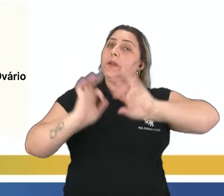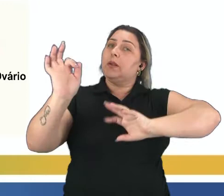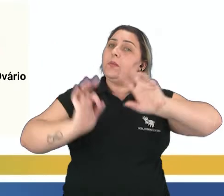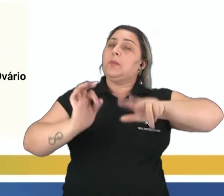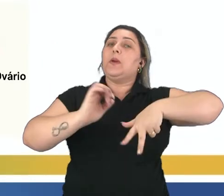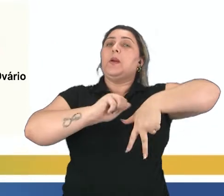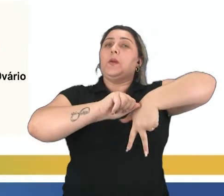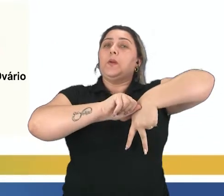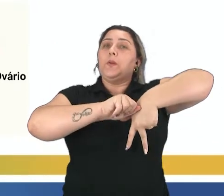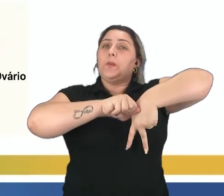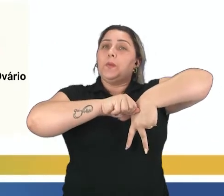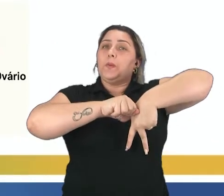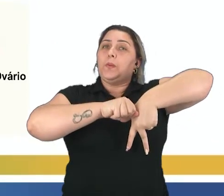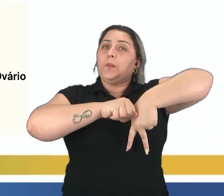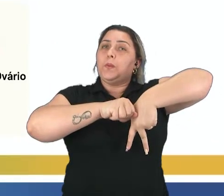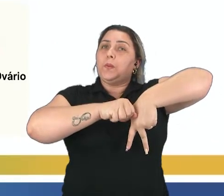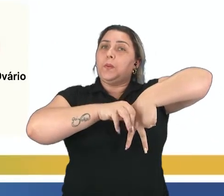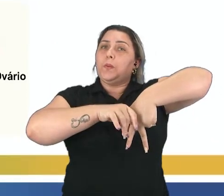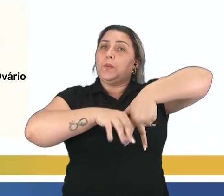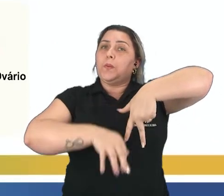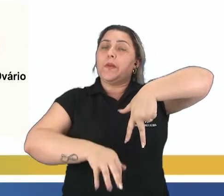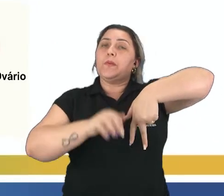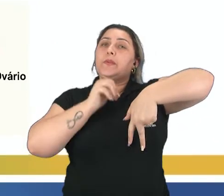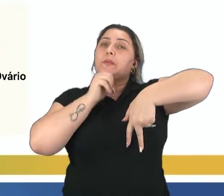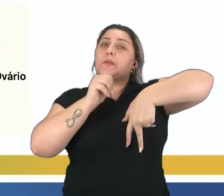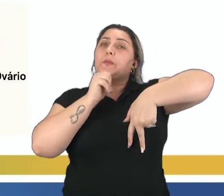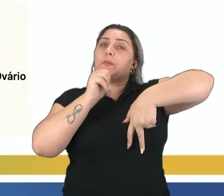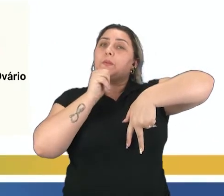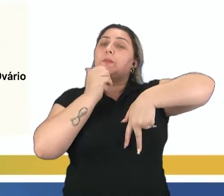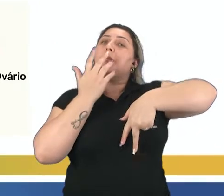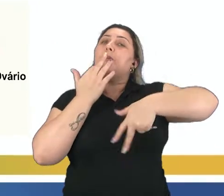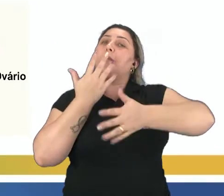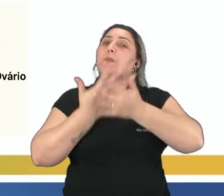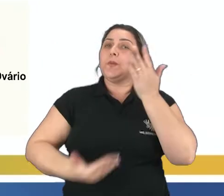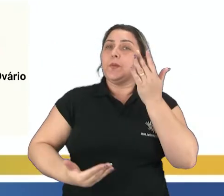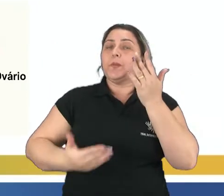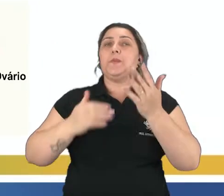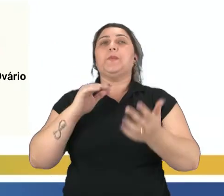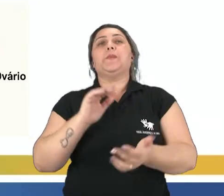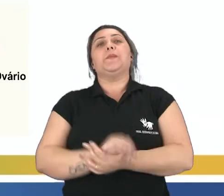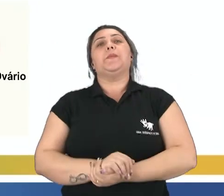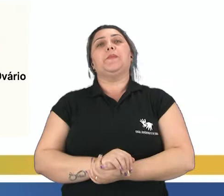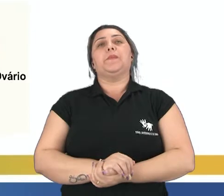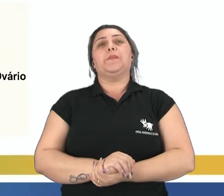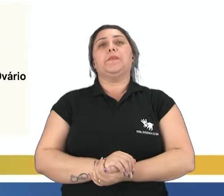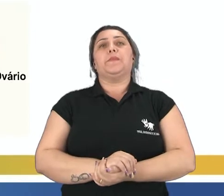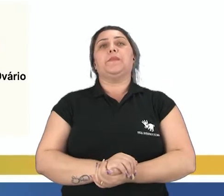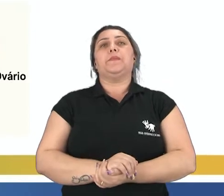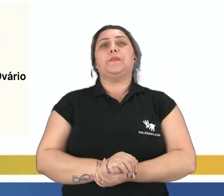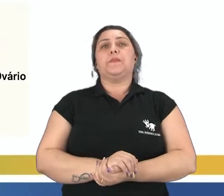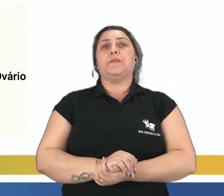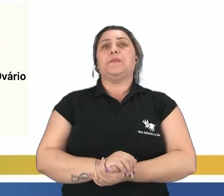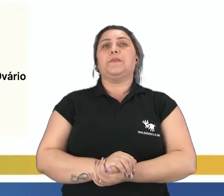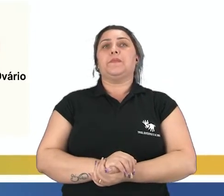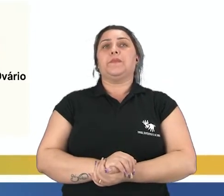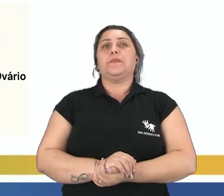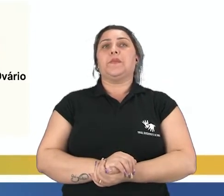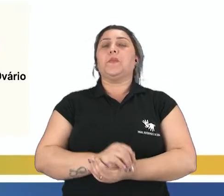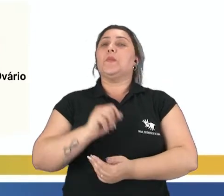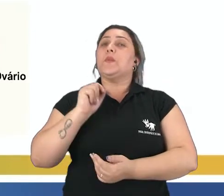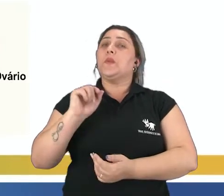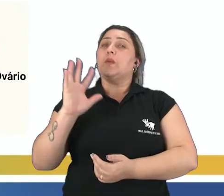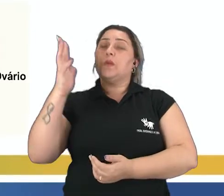prepara novamente. E assim vai acontecendo mês a mês. Cada vez que acontece o processo de menstruação, então, o que